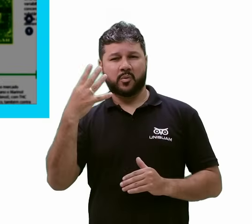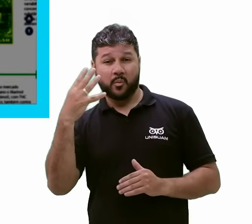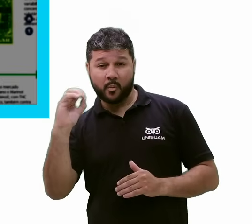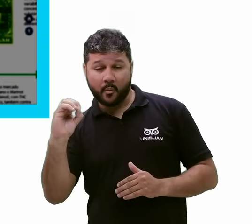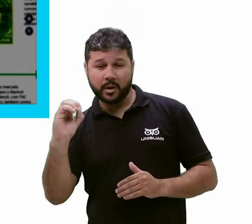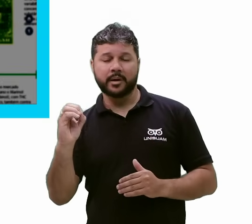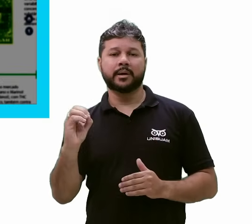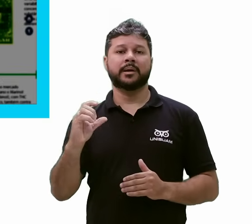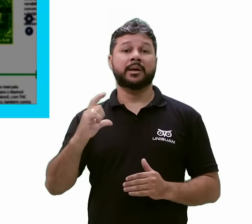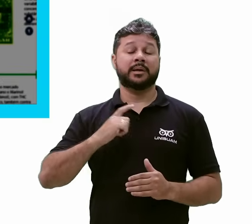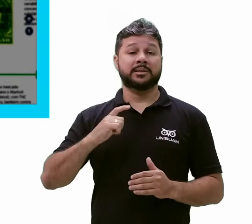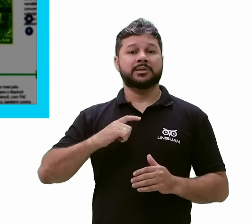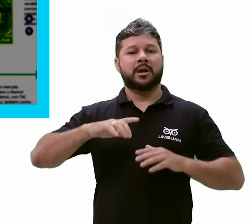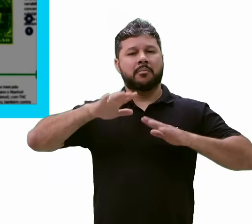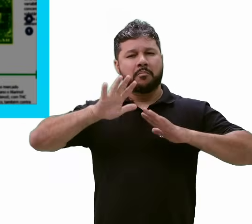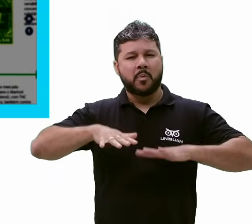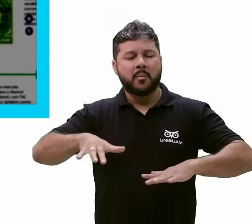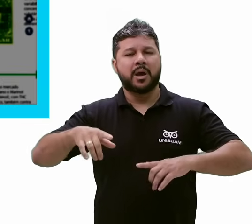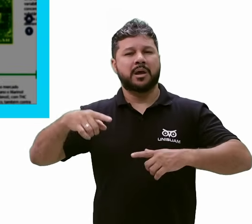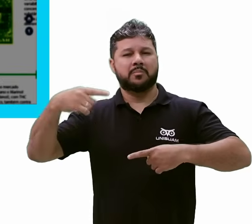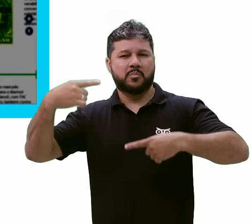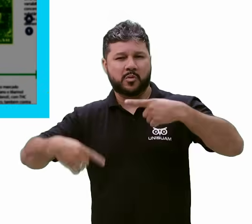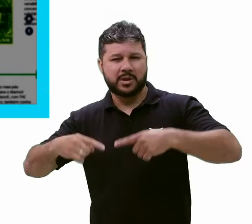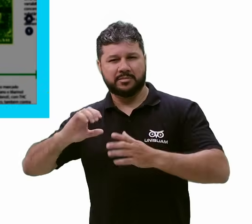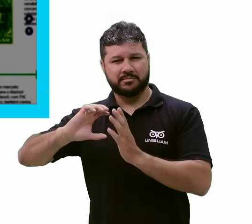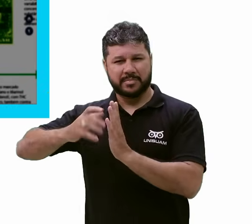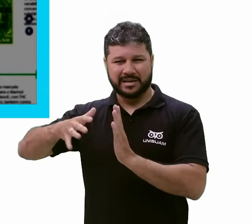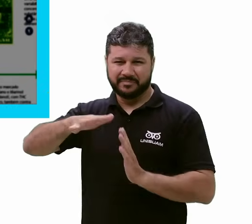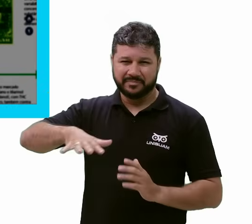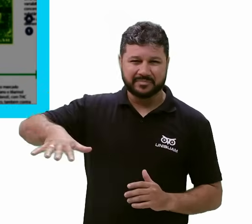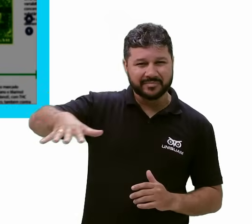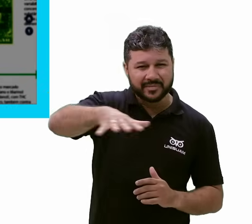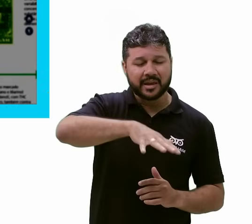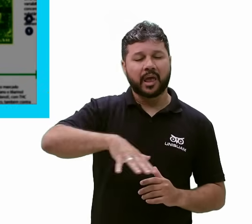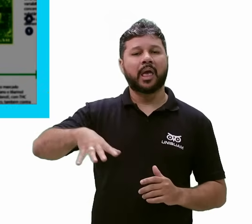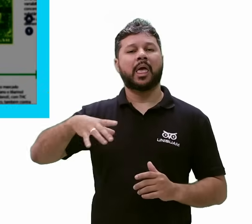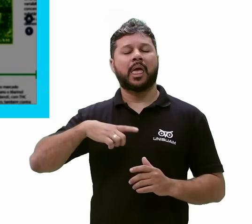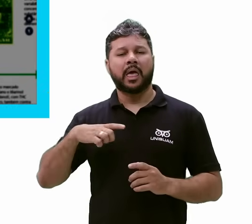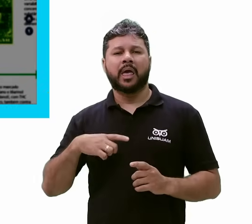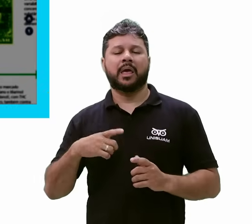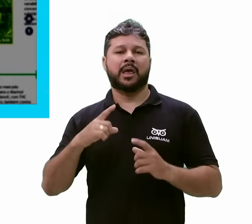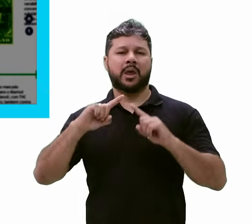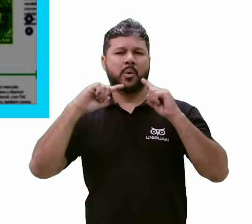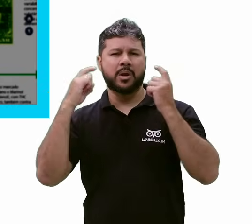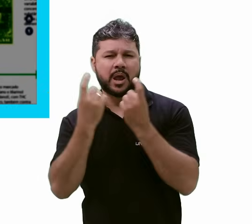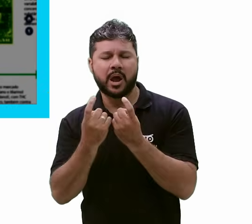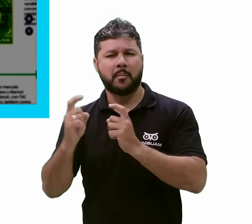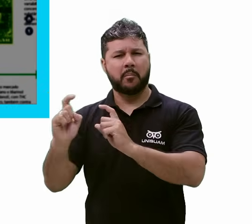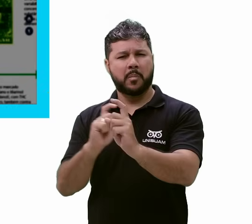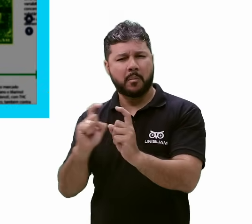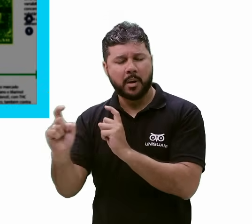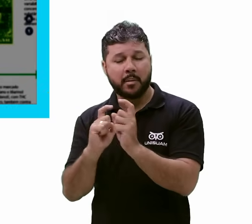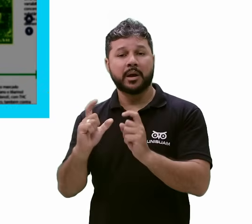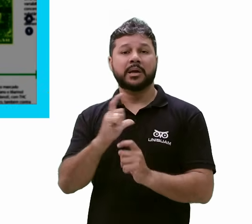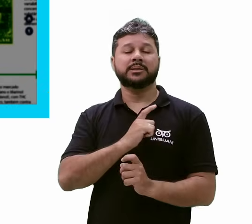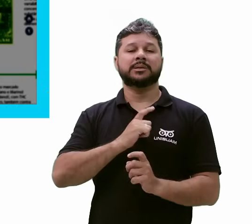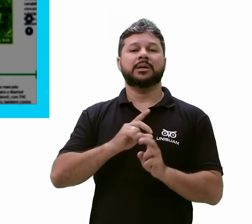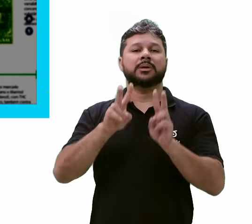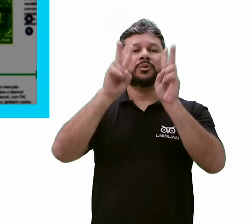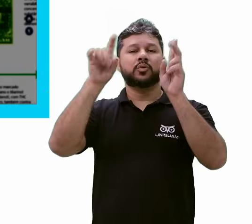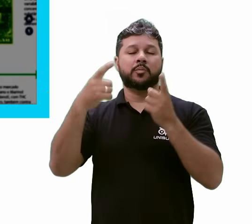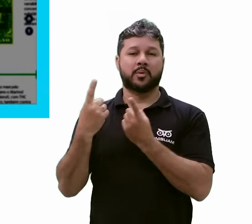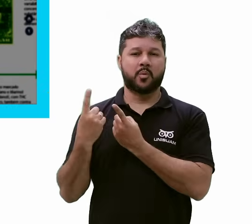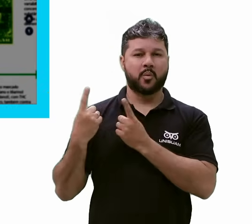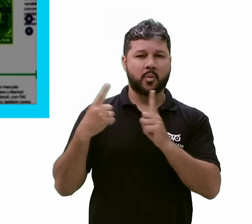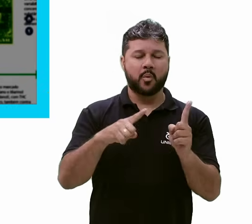1940. Tá? Existe um grande movimento de políticos da época que vão levar isso a reuniões, né? Na época existiam reuniões